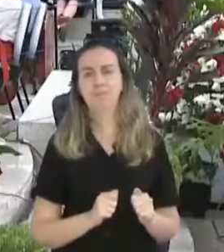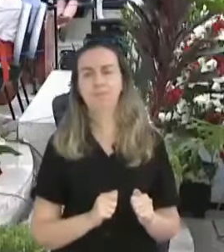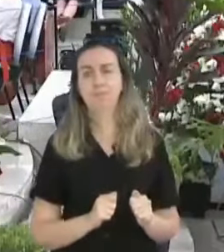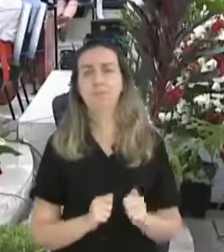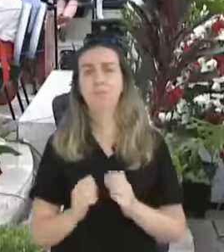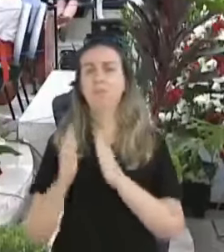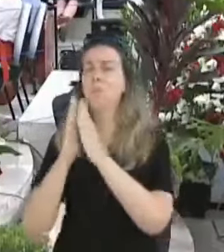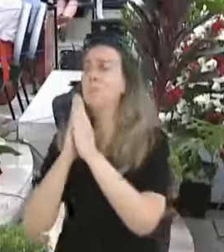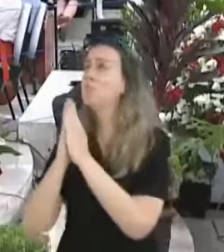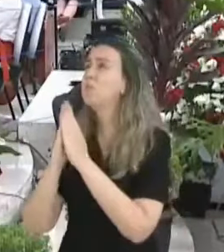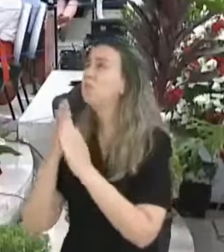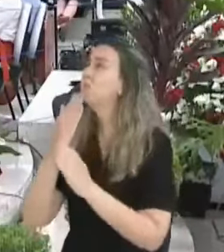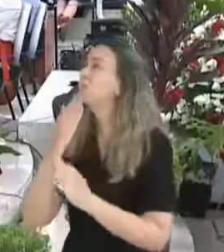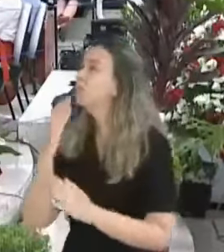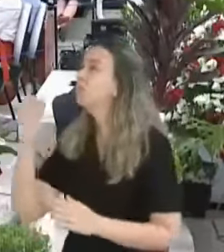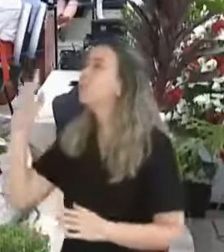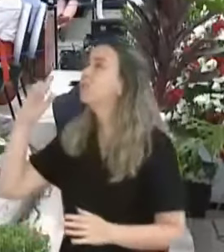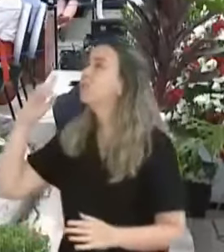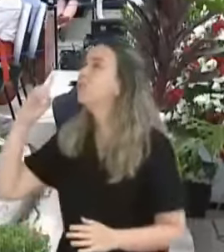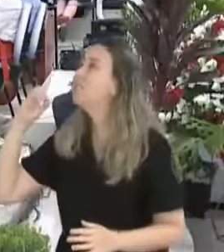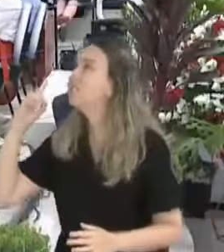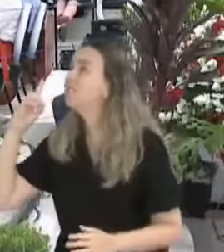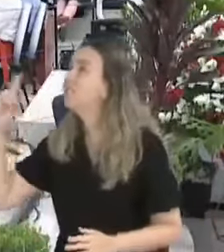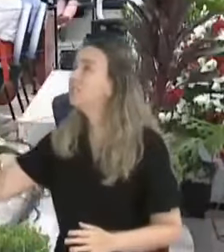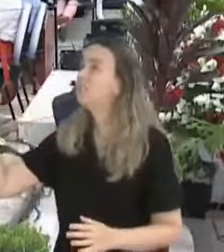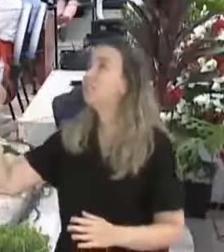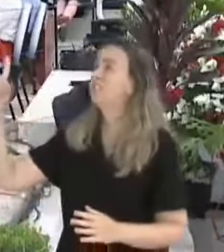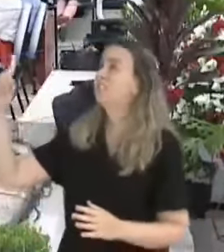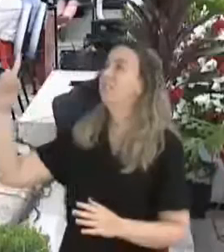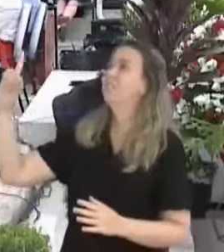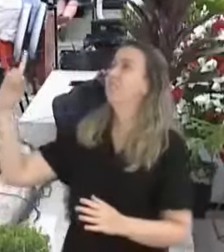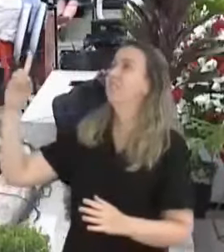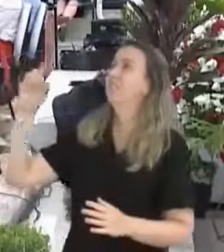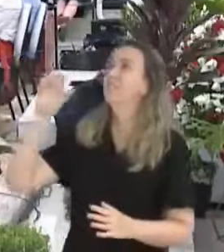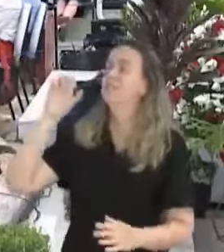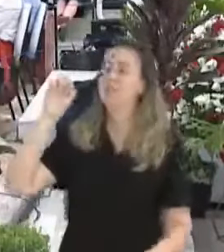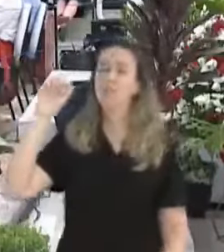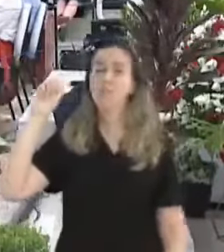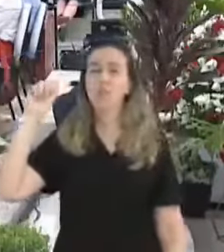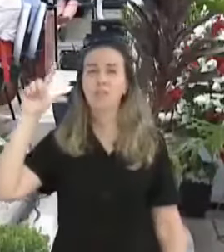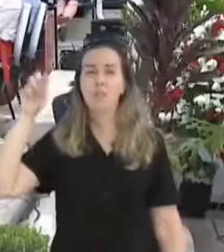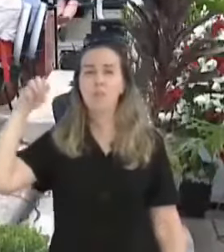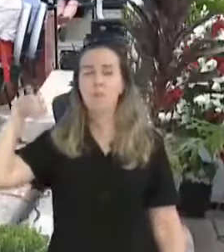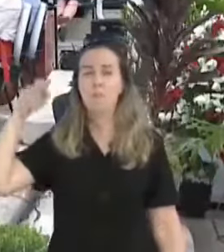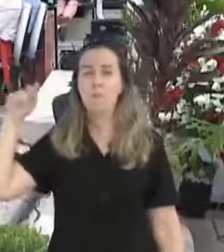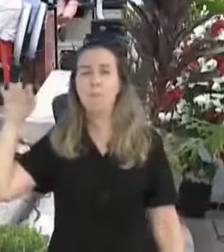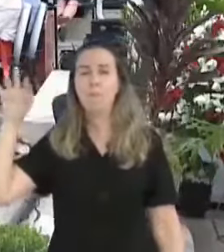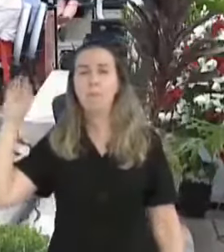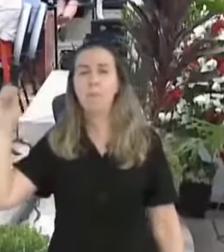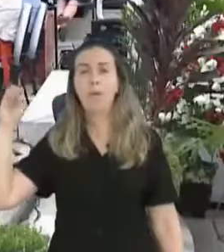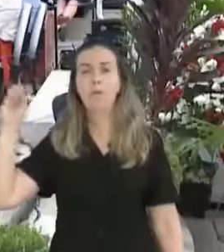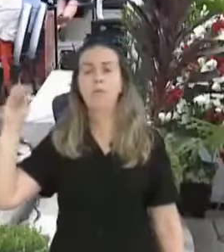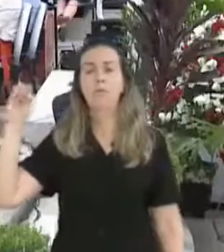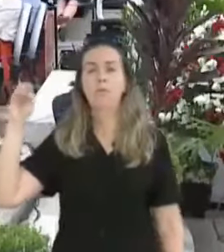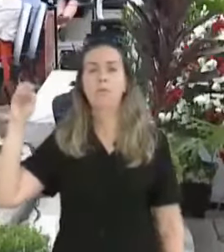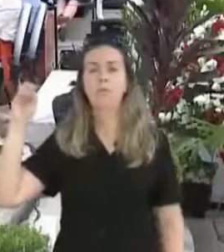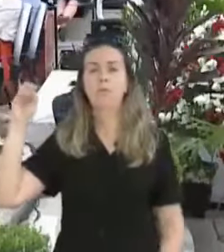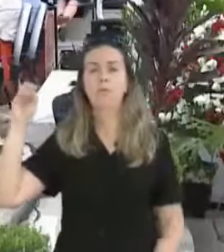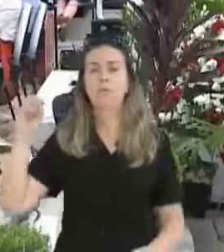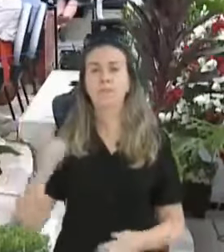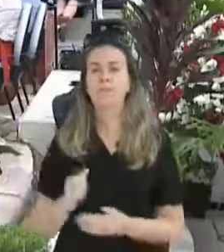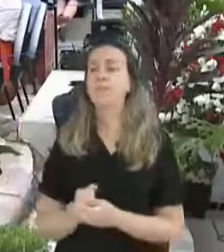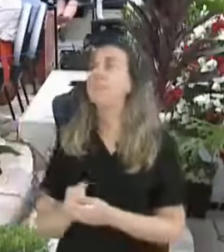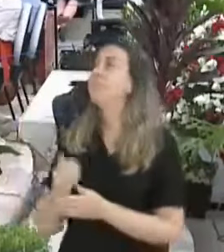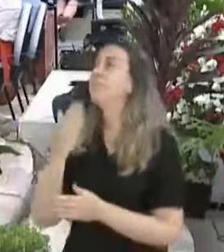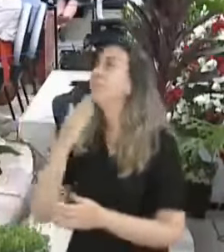uma oração maravilhosa em 1 Reis capítulo 8, nos versículos 33 em diante. Ele